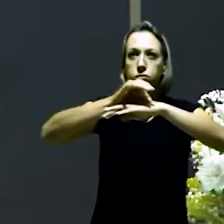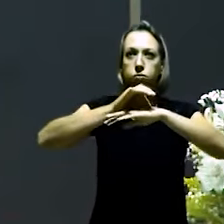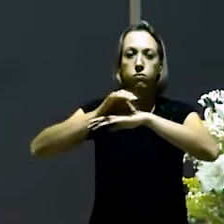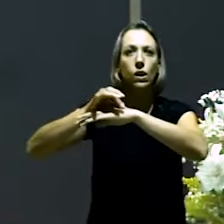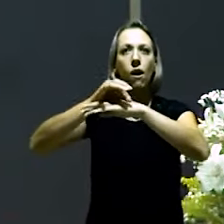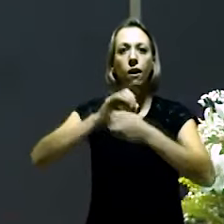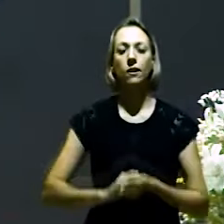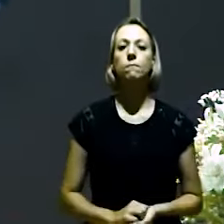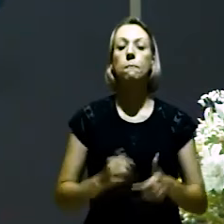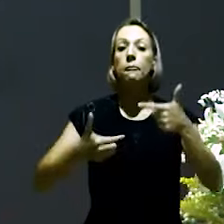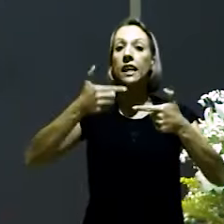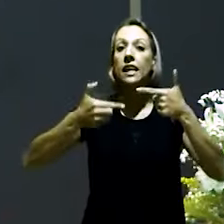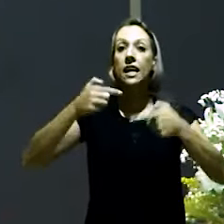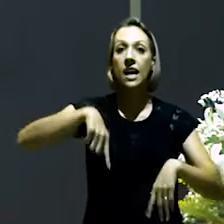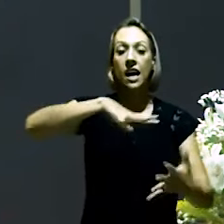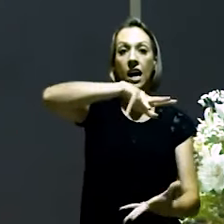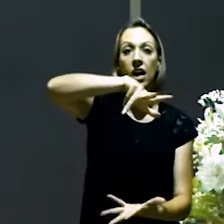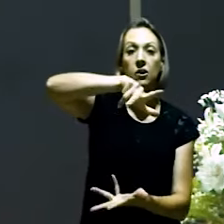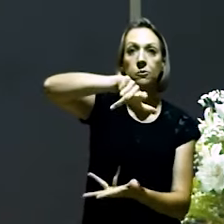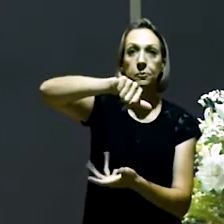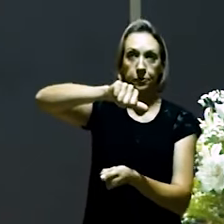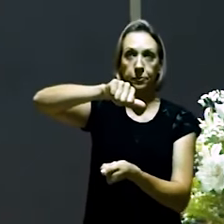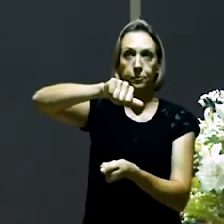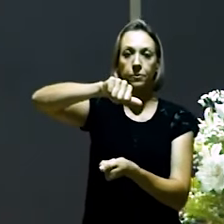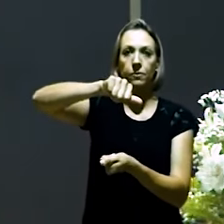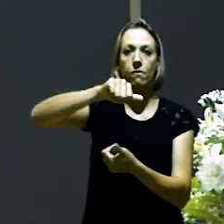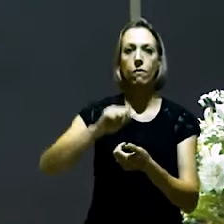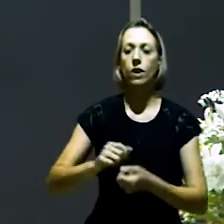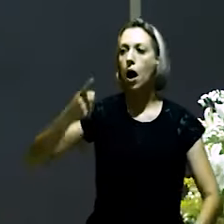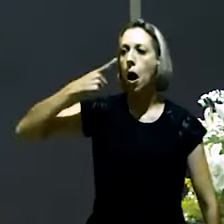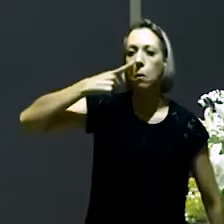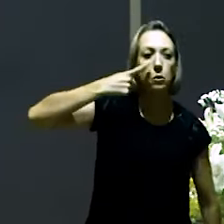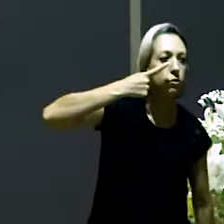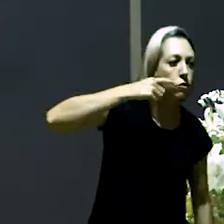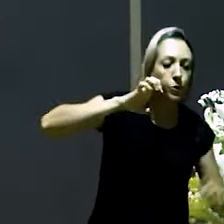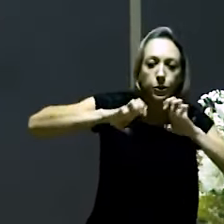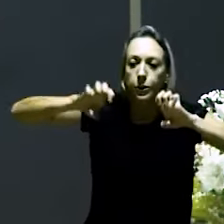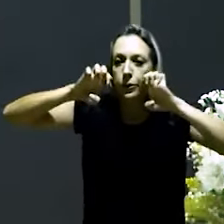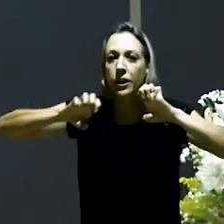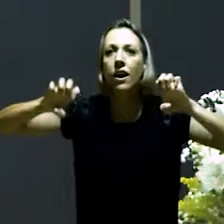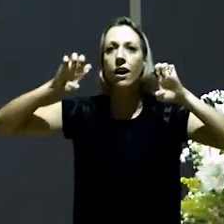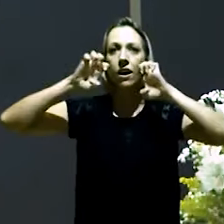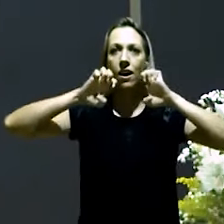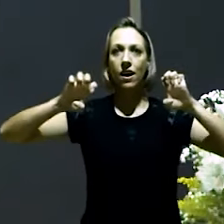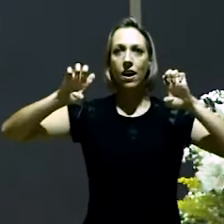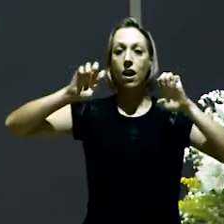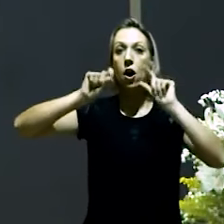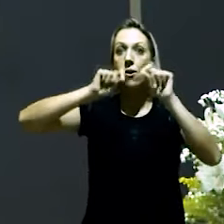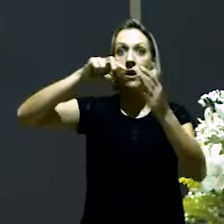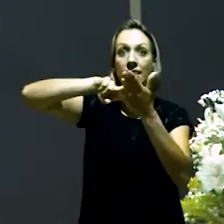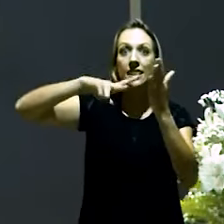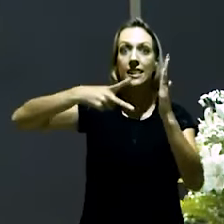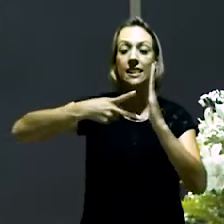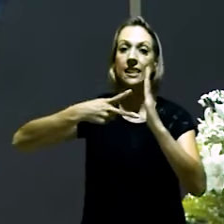uma grande guerra se estabelece. E nós precisamos olhar o Evangelho na perspectiva desta grande guerra, dessa